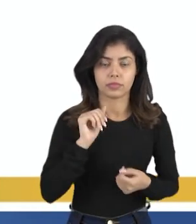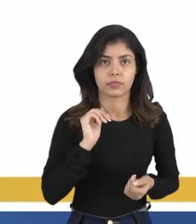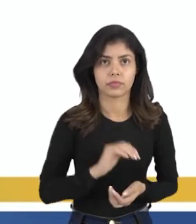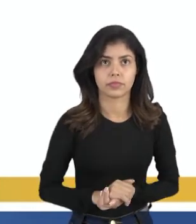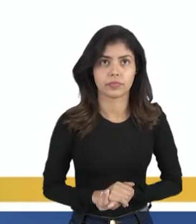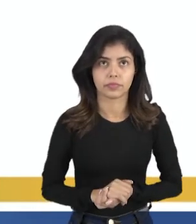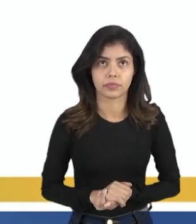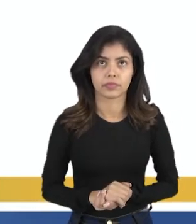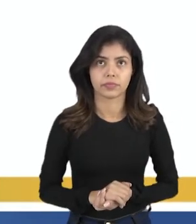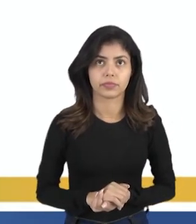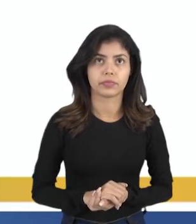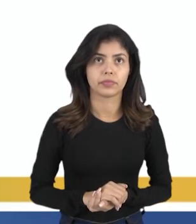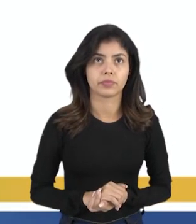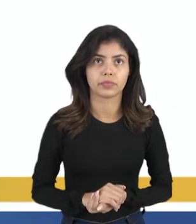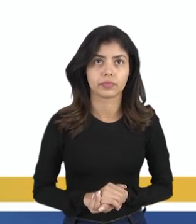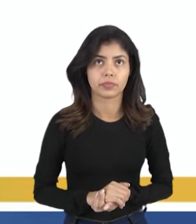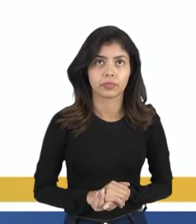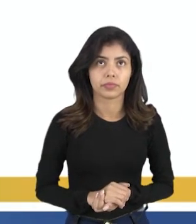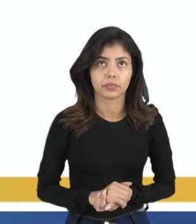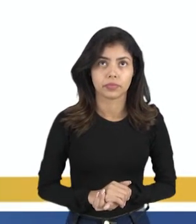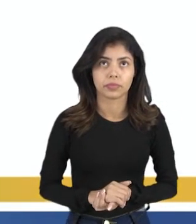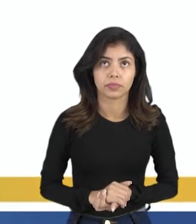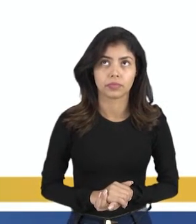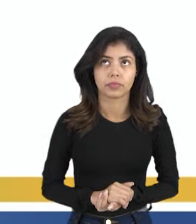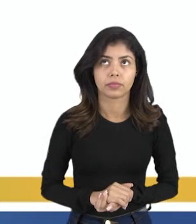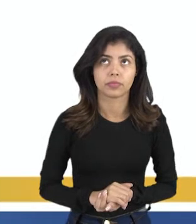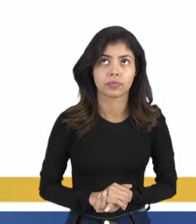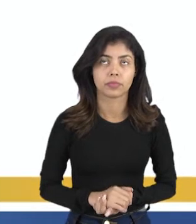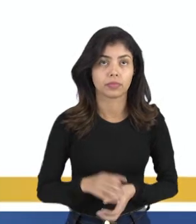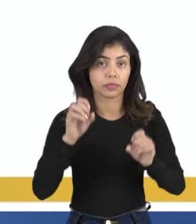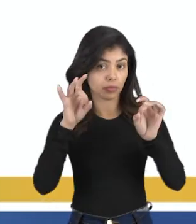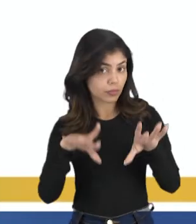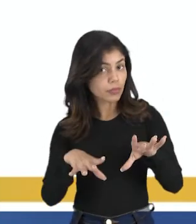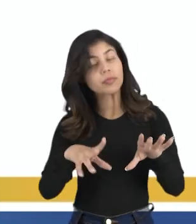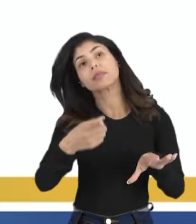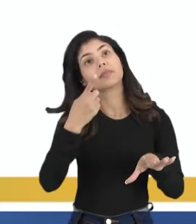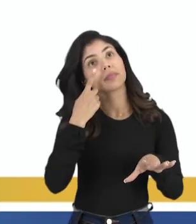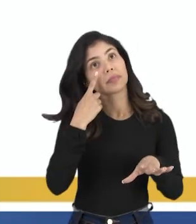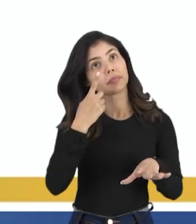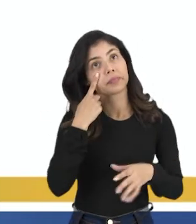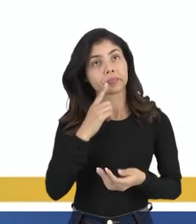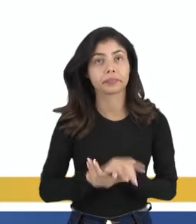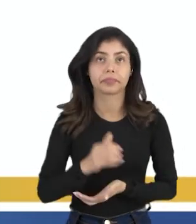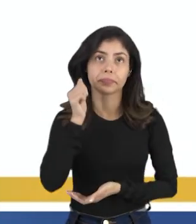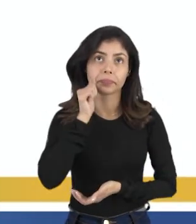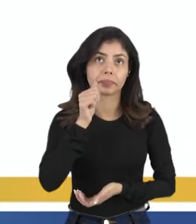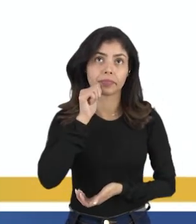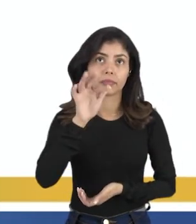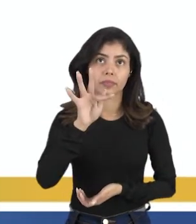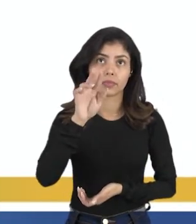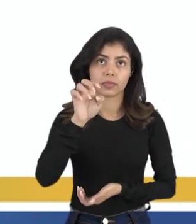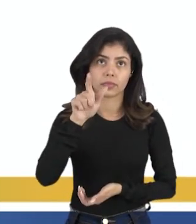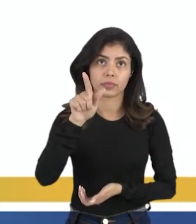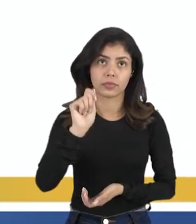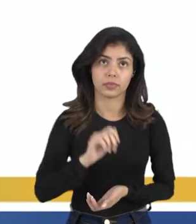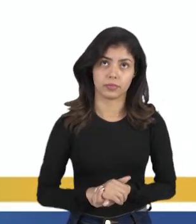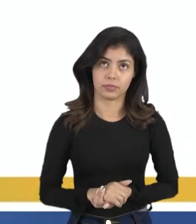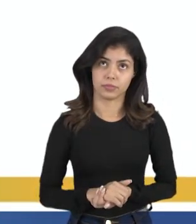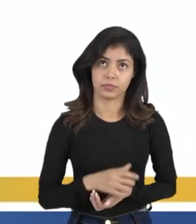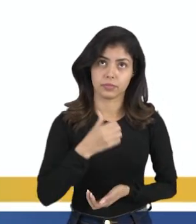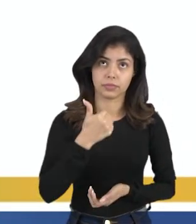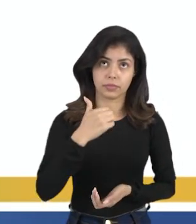eu disse, em histórias de quadrinhos. A última foto que eu quero que vocês conheçam é a menina afegã,